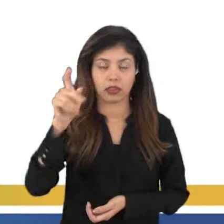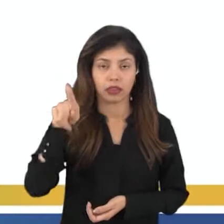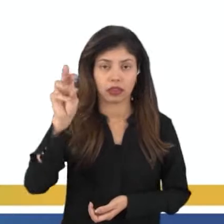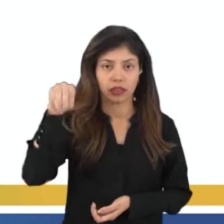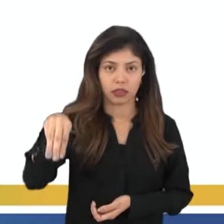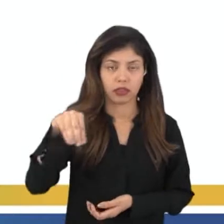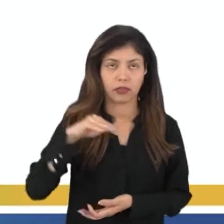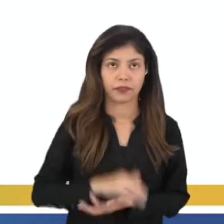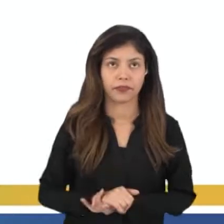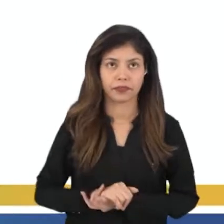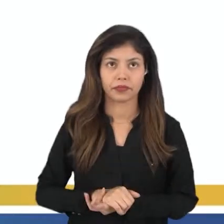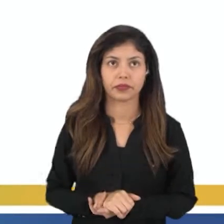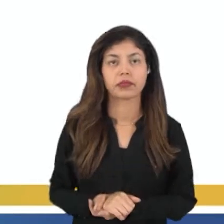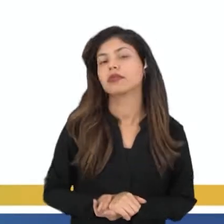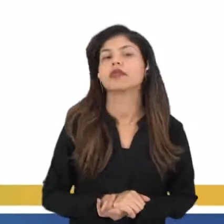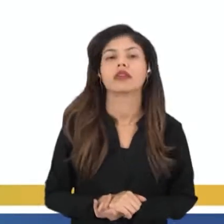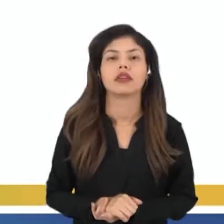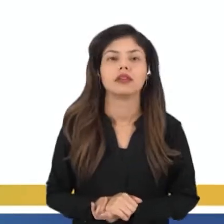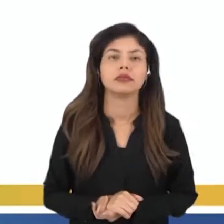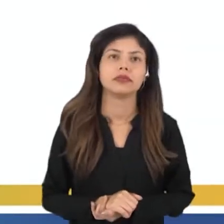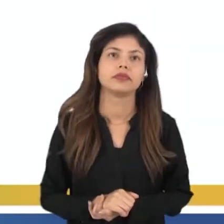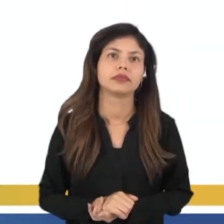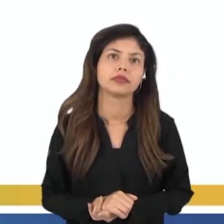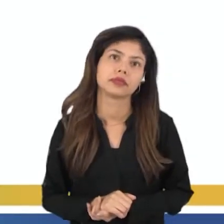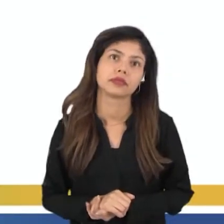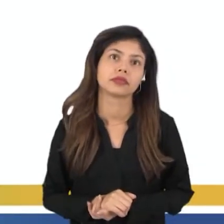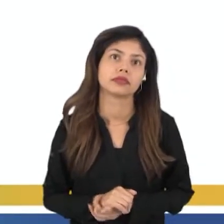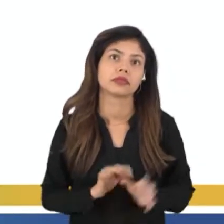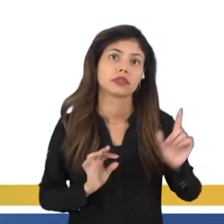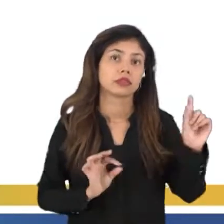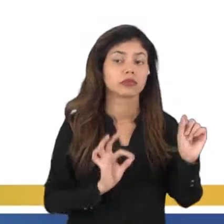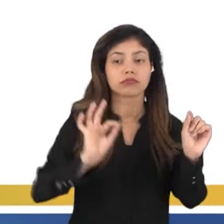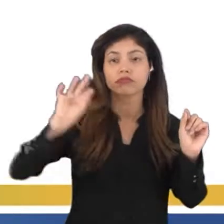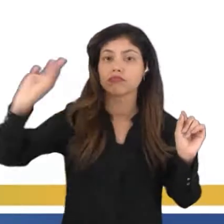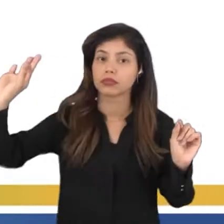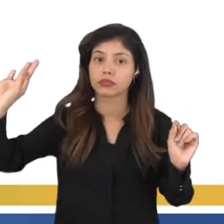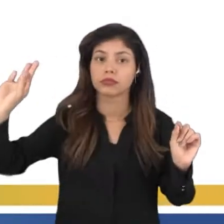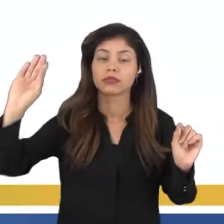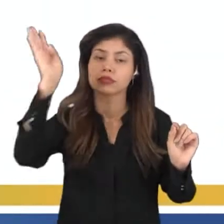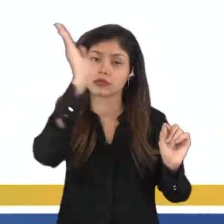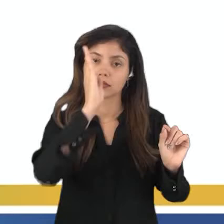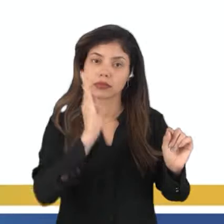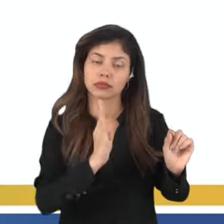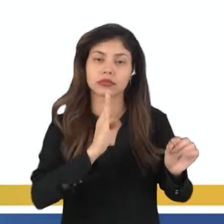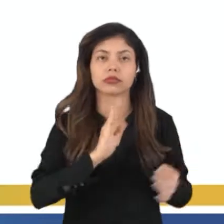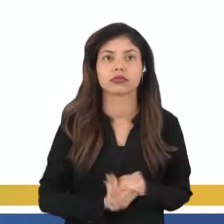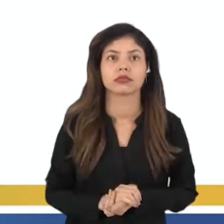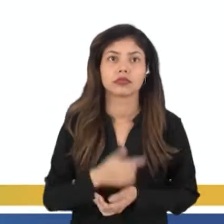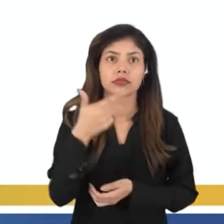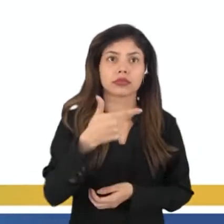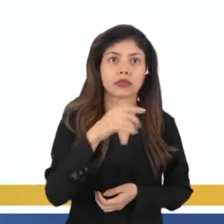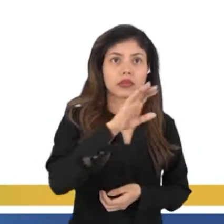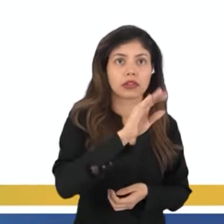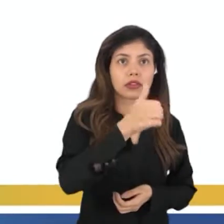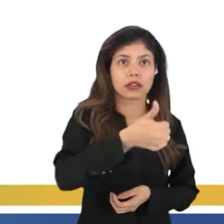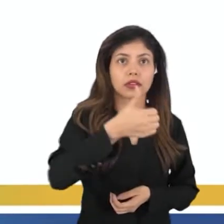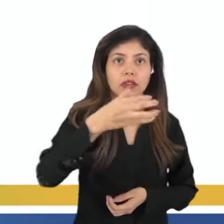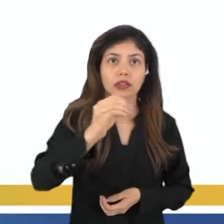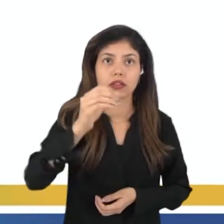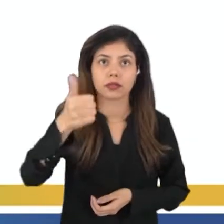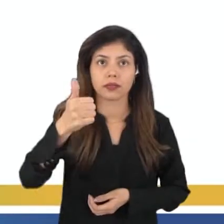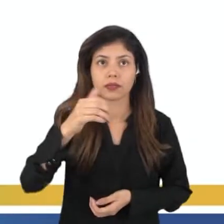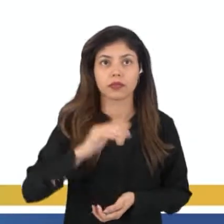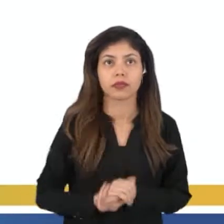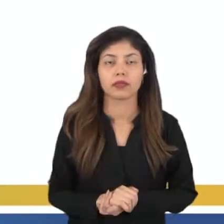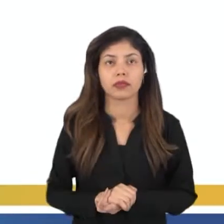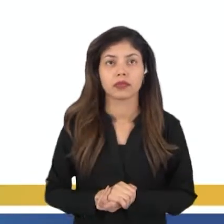4.660 quilômetros. Então corta aí o Nordeste até o sul do Brasil. A número 2, BR-101.